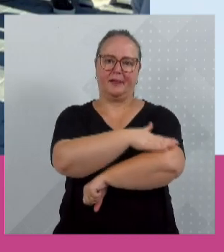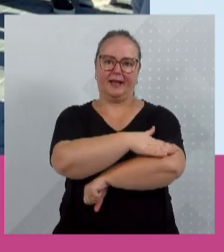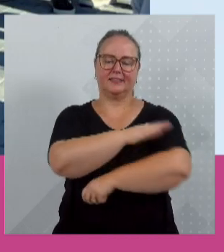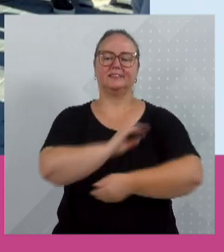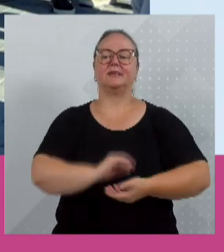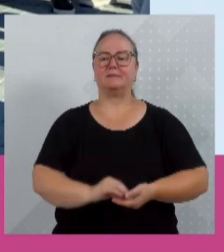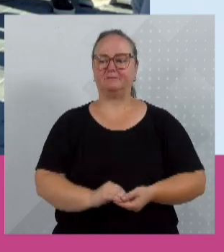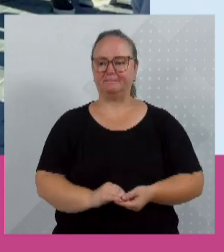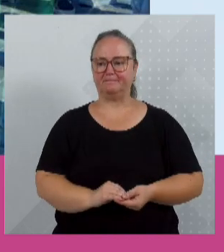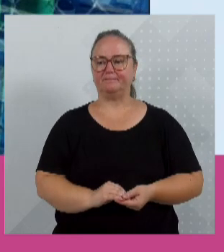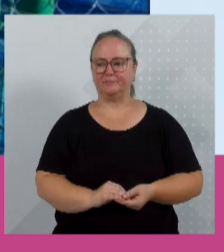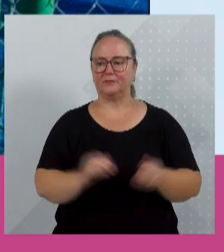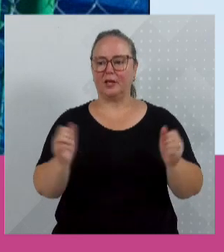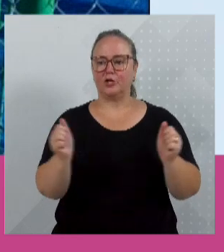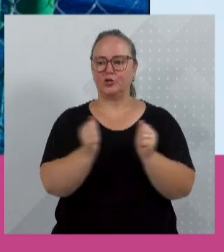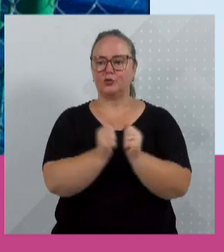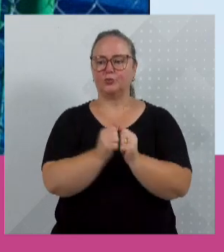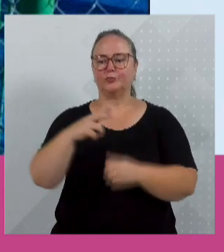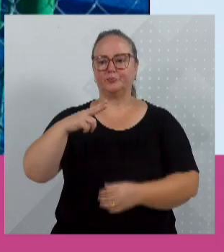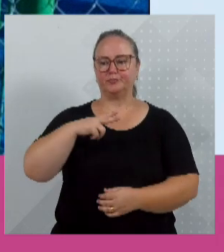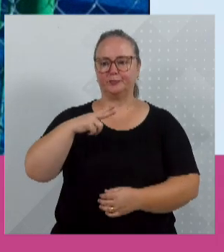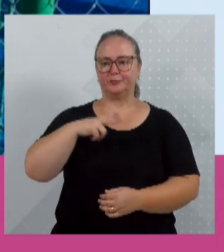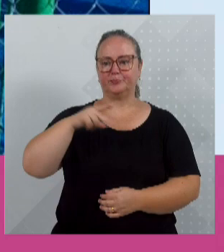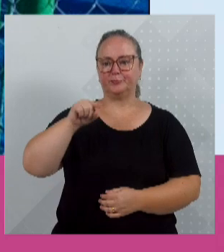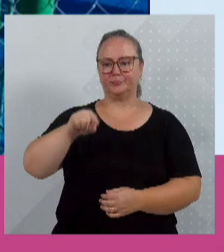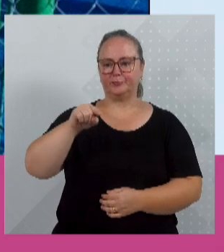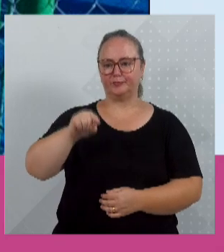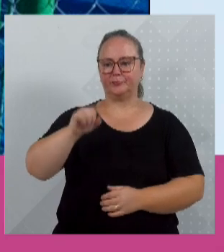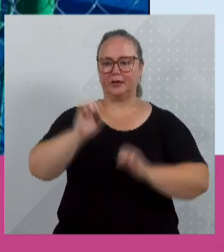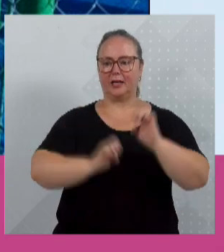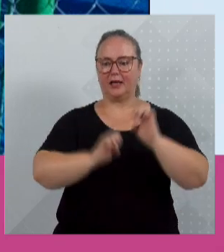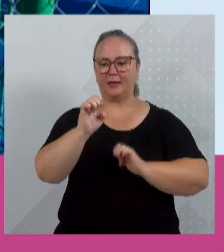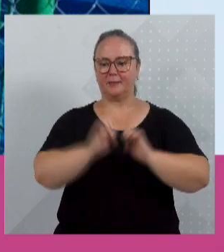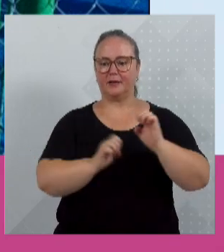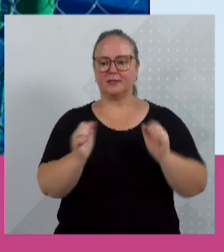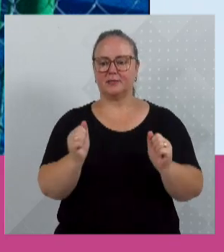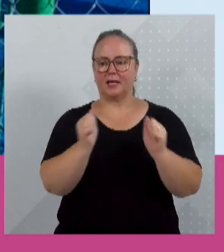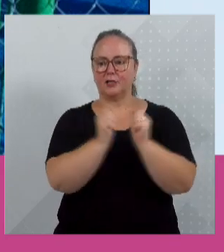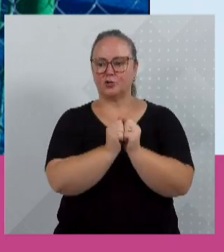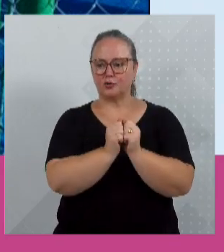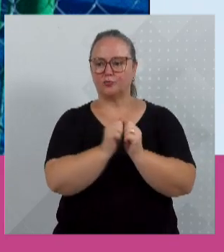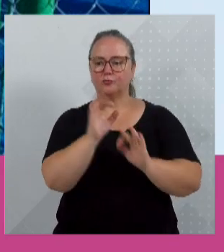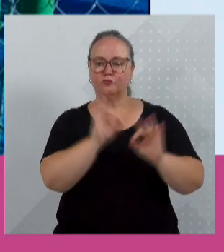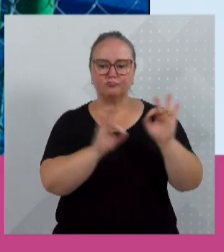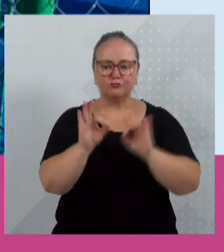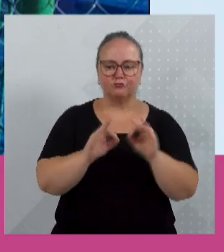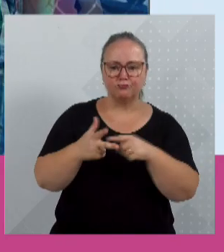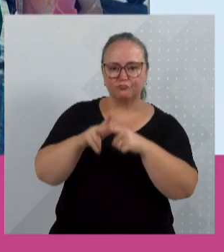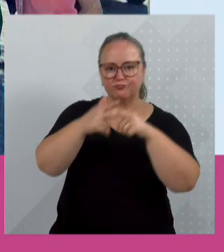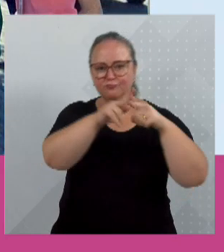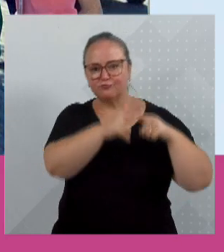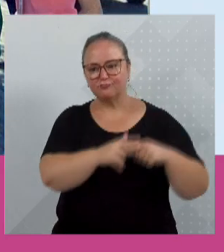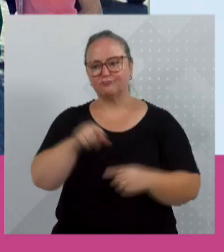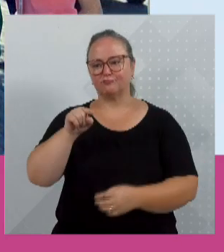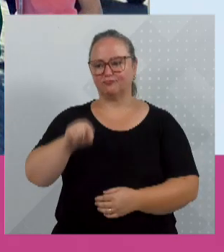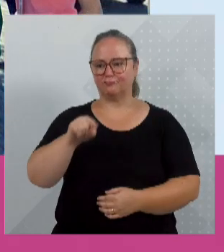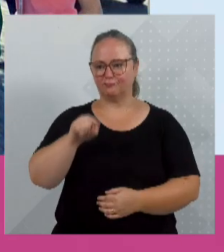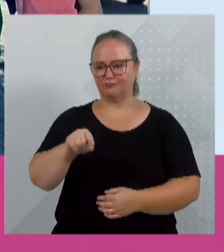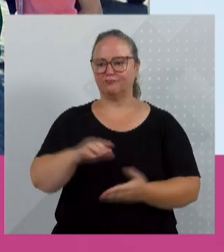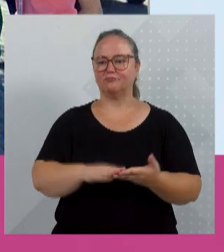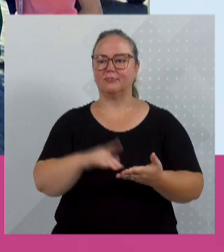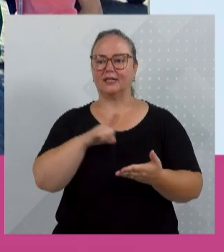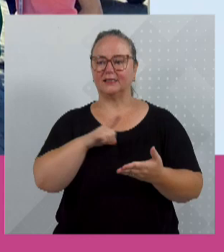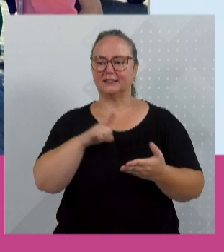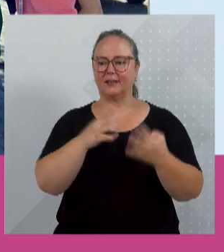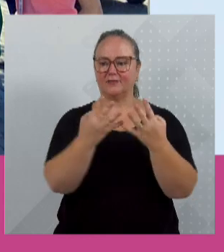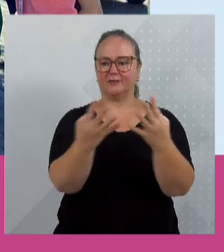realizada em parceria com a iniciativa privada. Várias empresas se juntaram e fizeram a reforma da quadra esportiva,